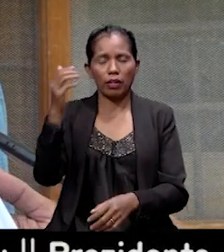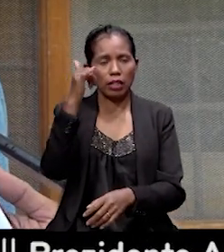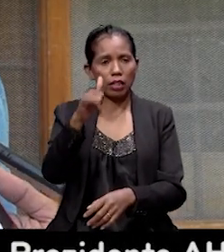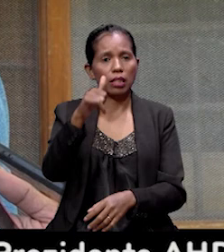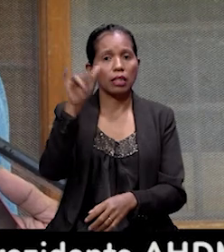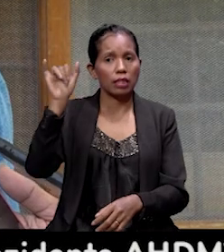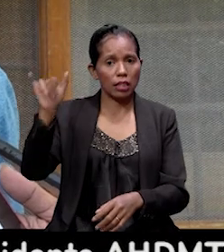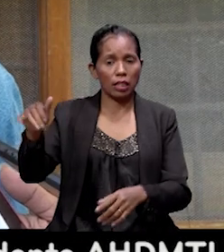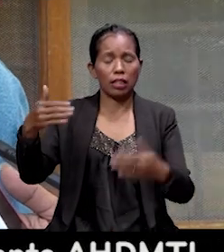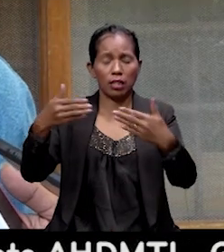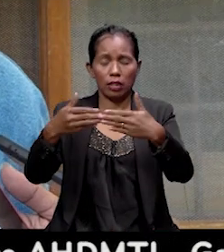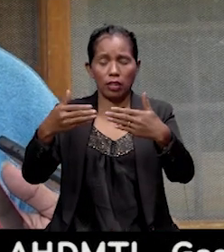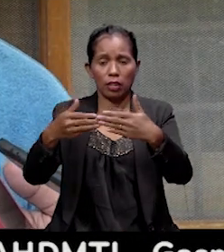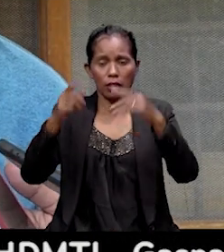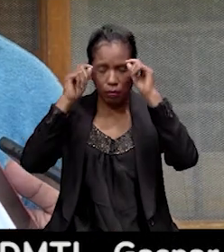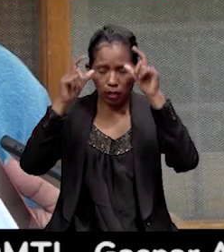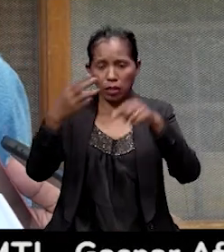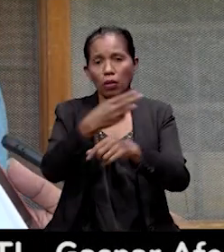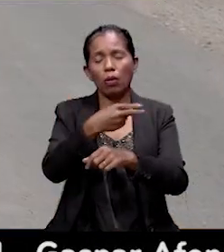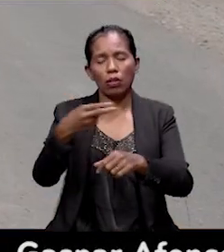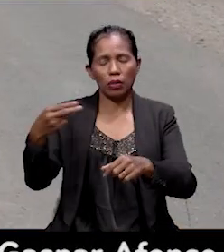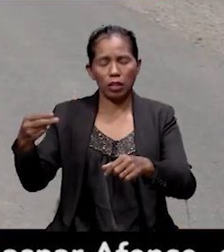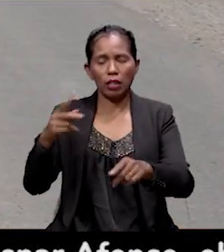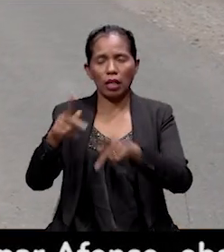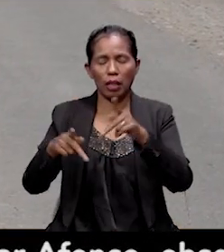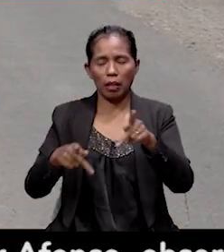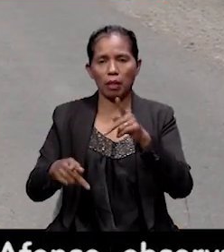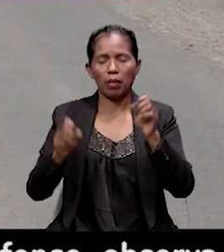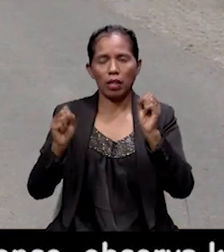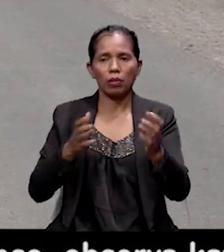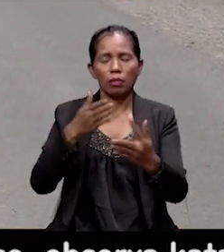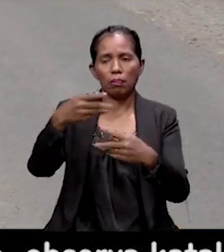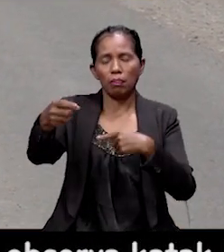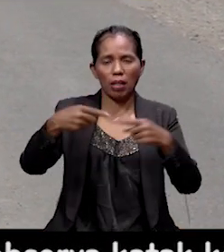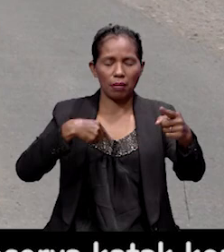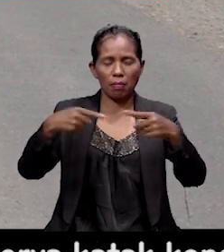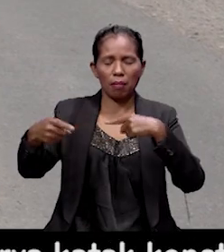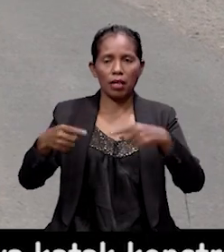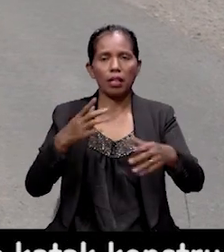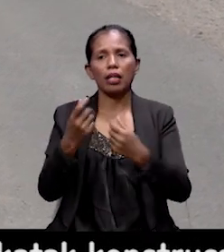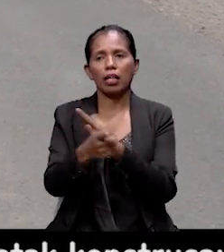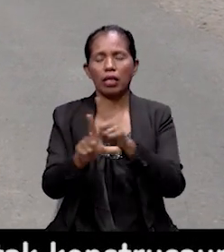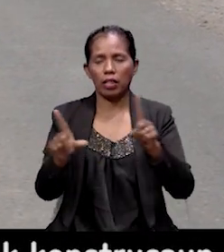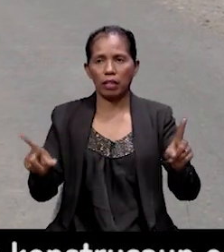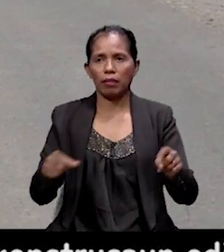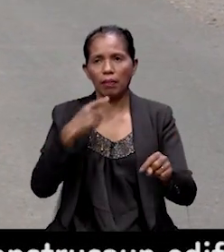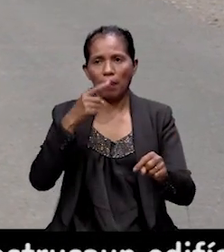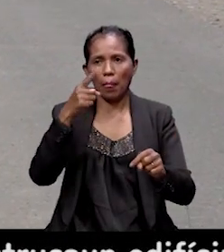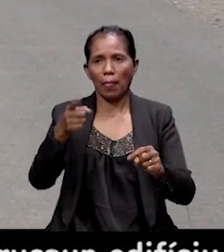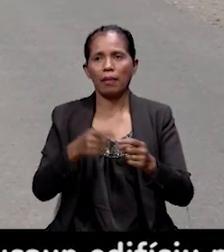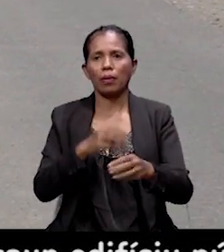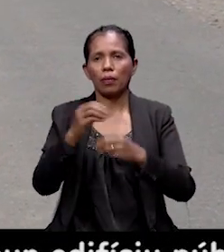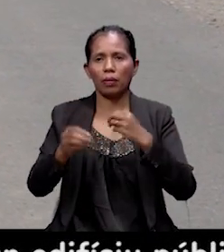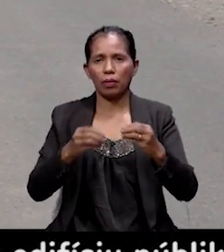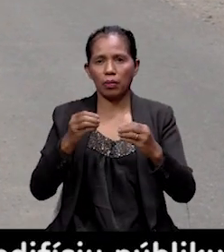fronteira Timor-Leste, Indonésia, no necessidade de ser aproveita o ditamassa ilegal fronteira ao livre. João Almeida hatou questão né, relacionado